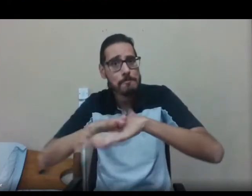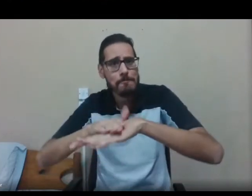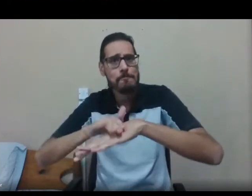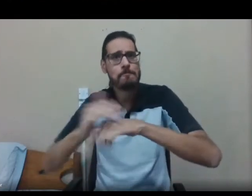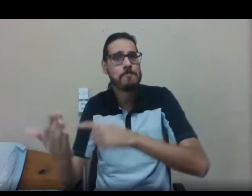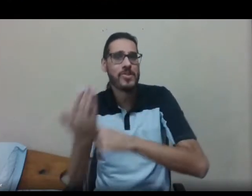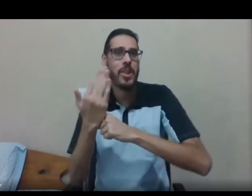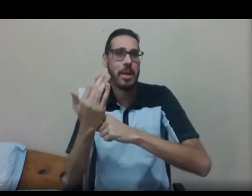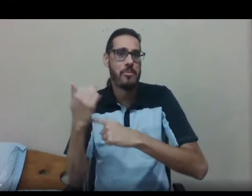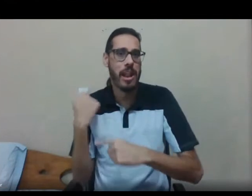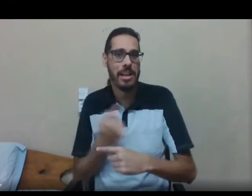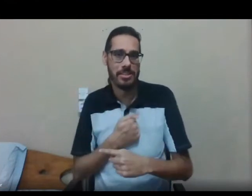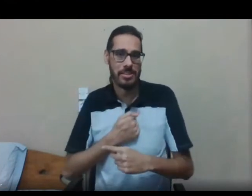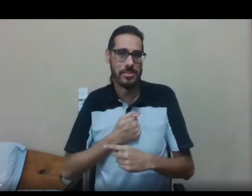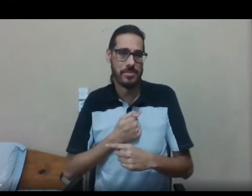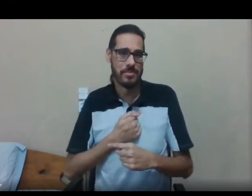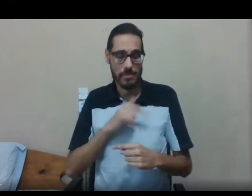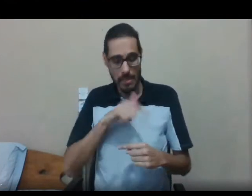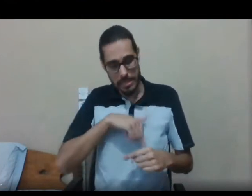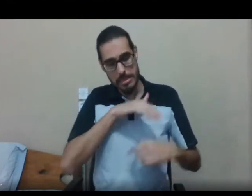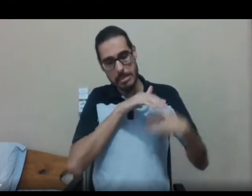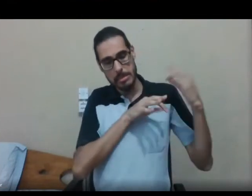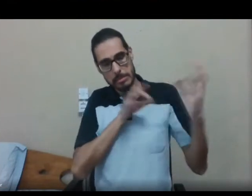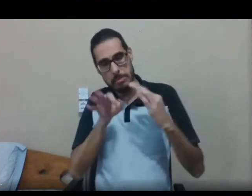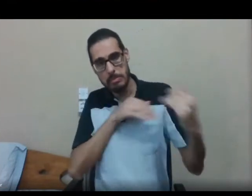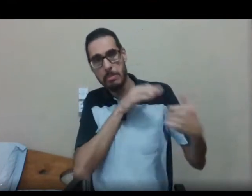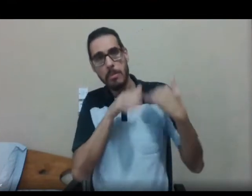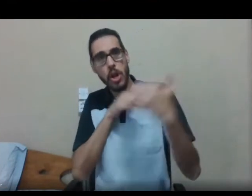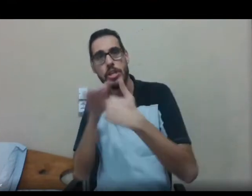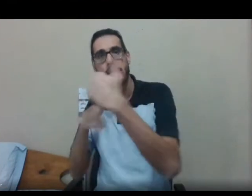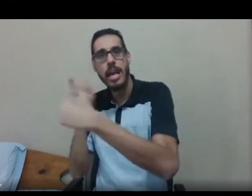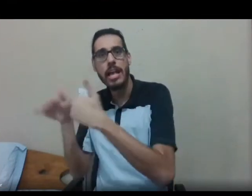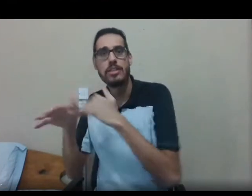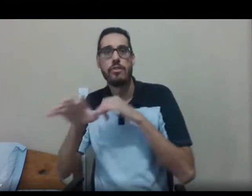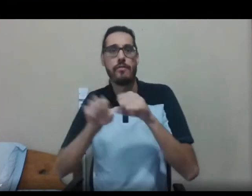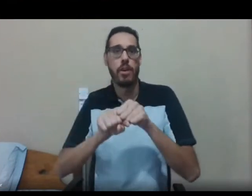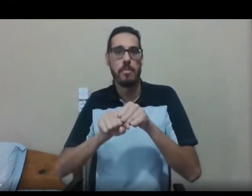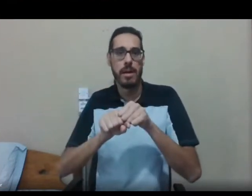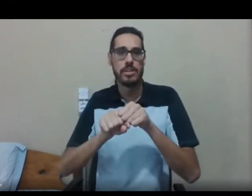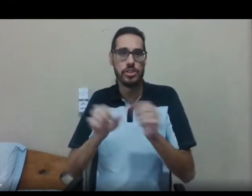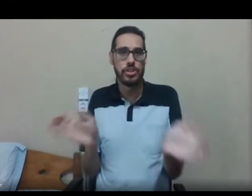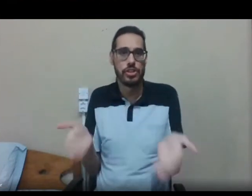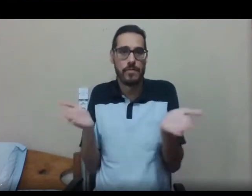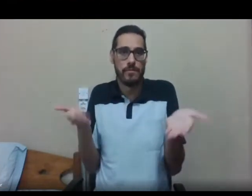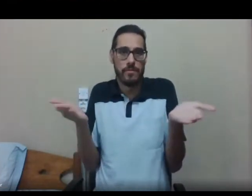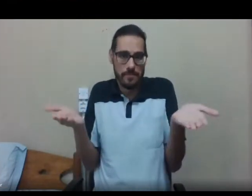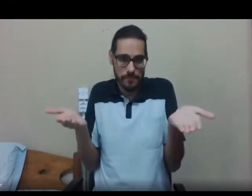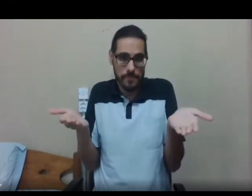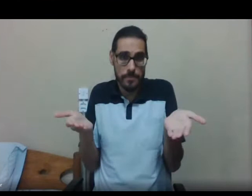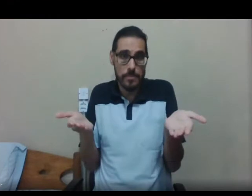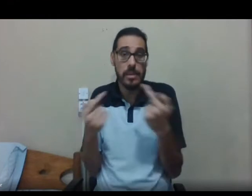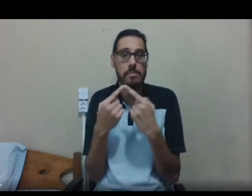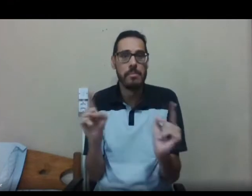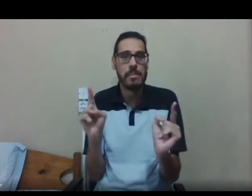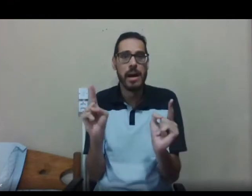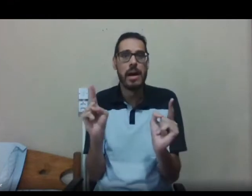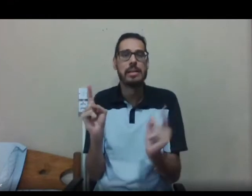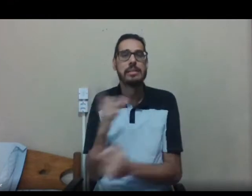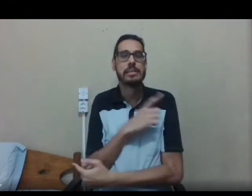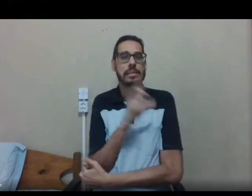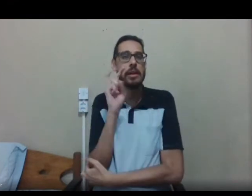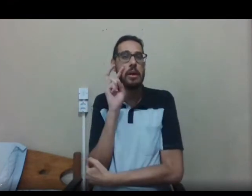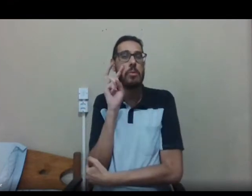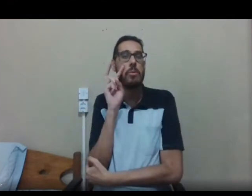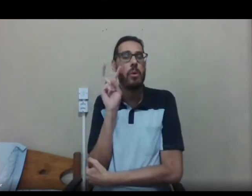aprendizagem desses meninos e meninas, né, que estão ali do outro lado. Sei que tem muitos